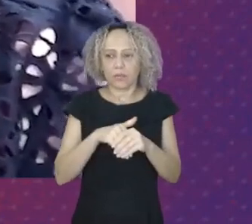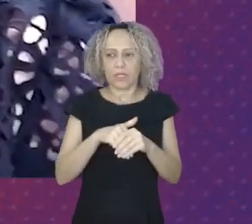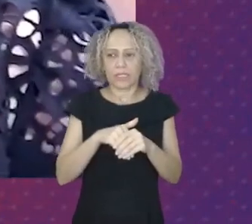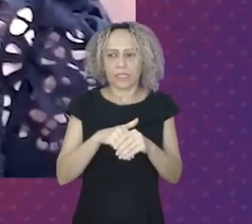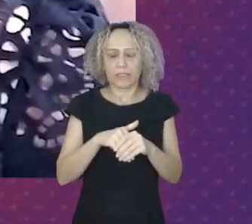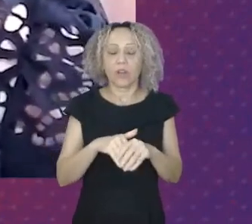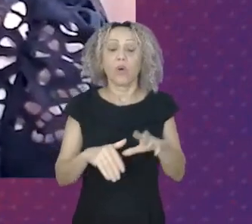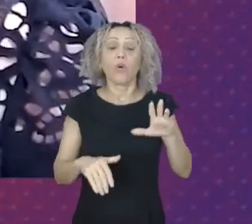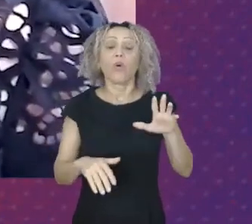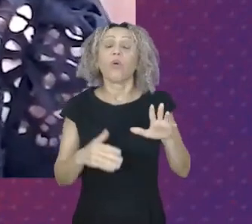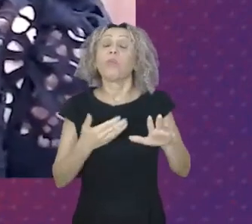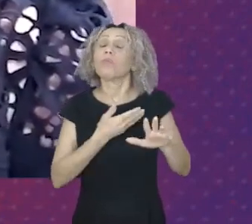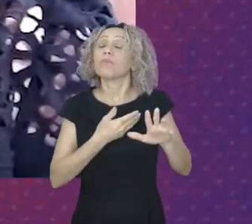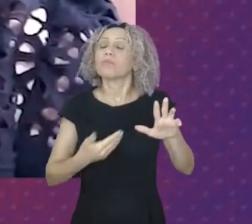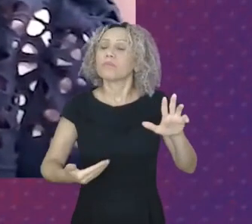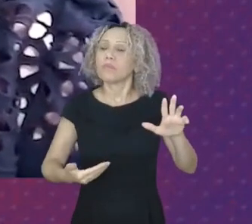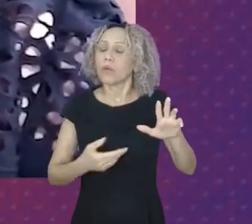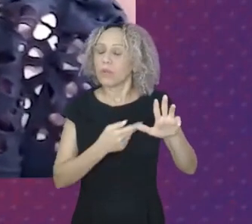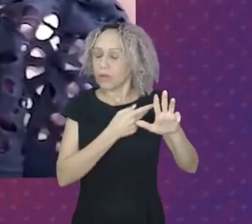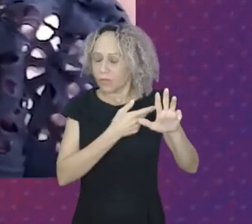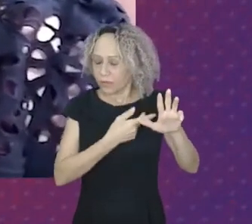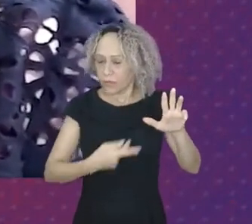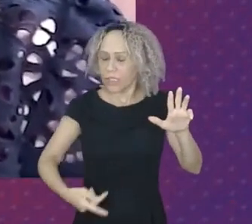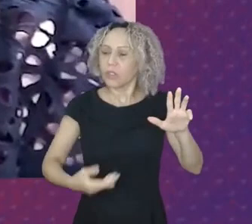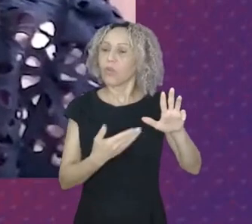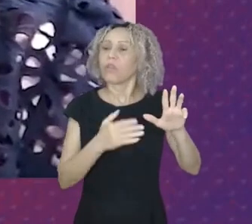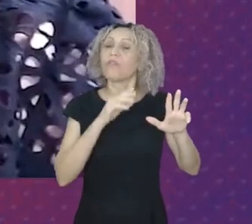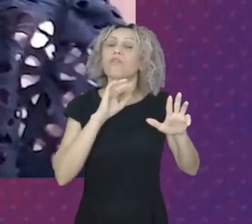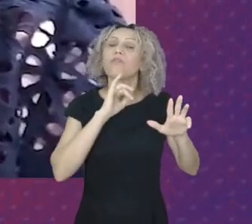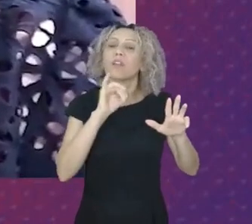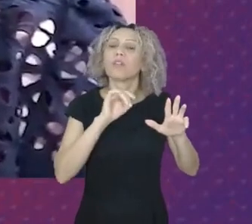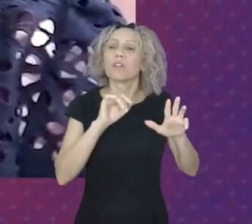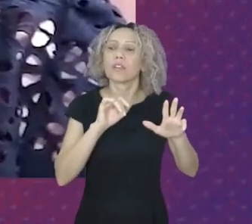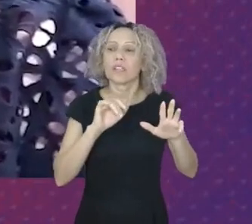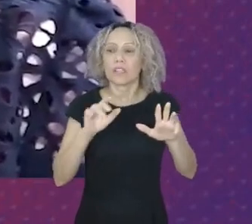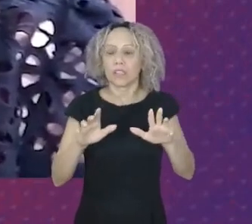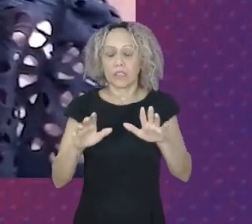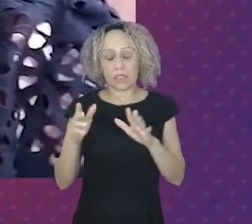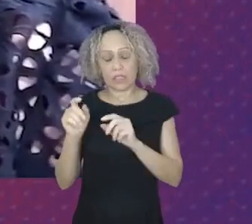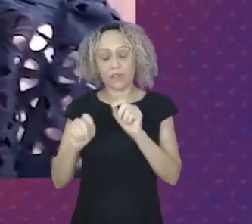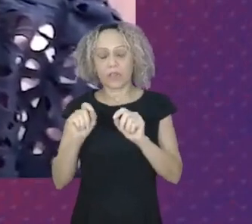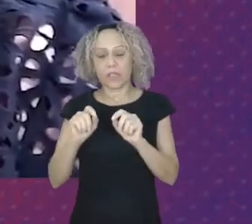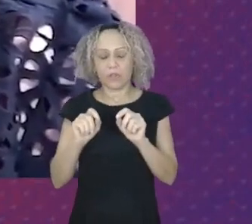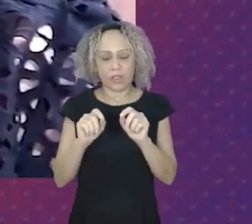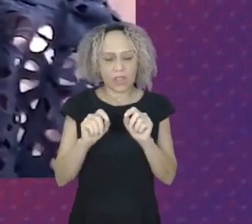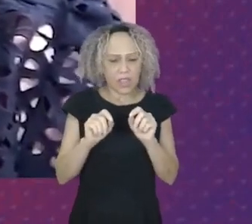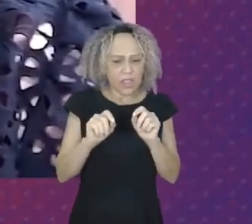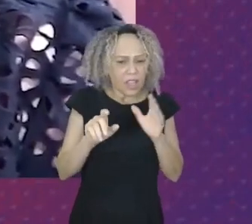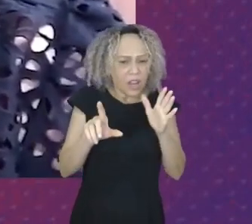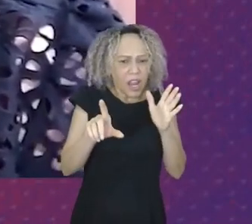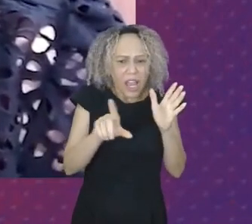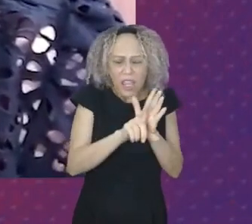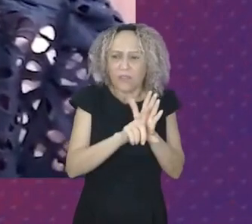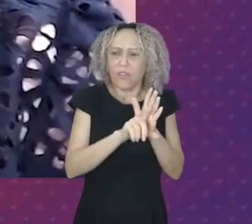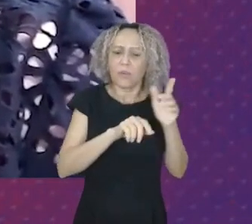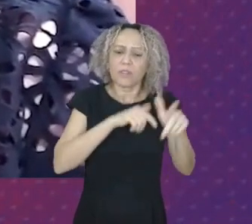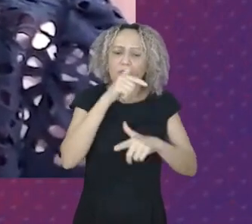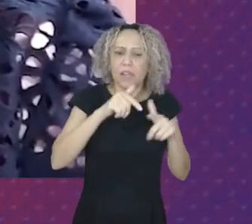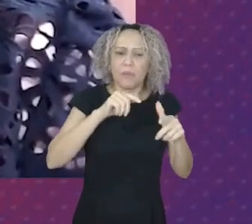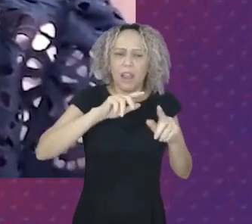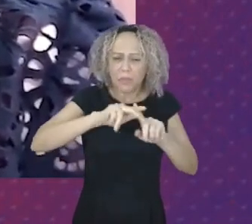disse que não faria uma reforma trabalhista, mas que alguns pontos precisariam ser